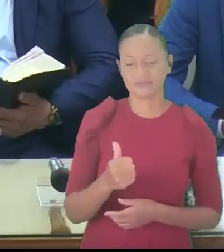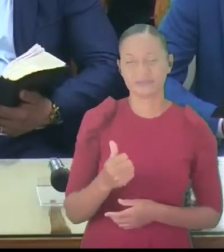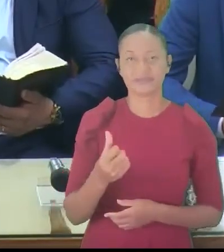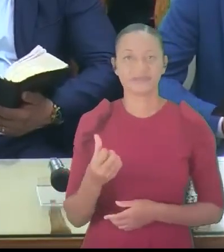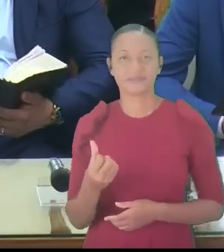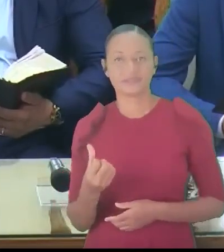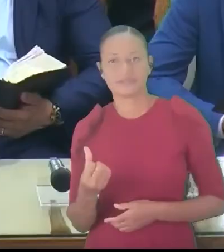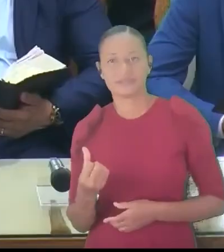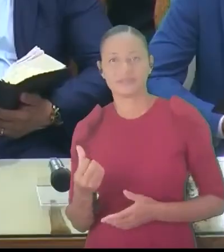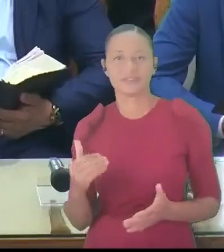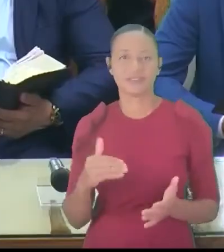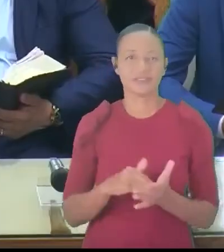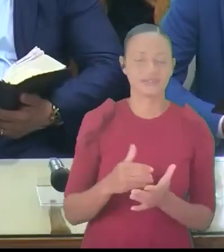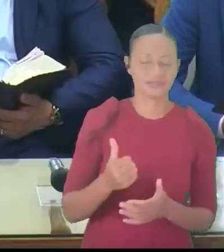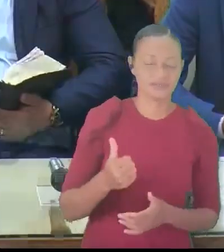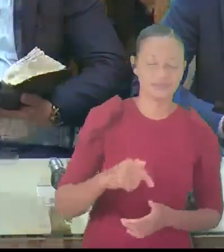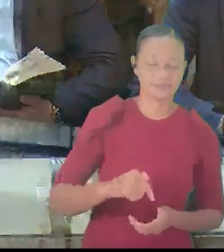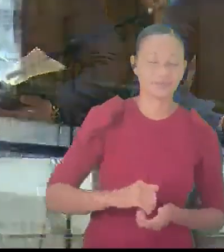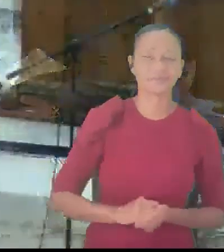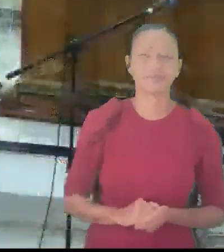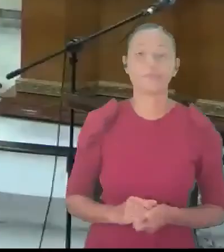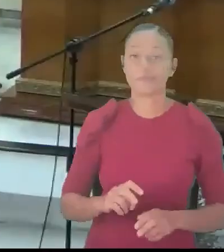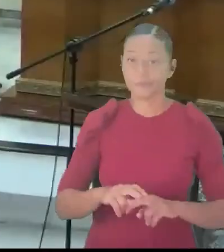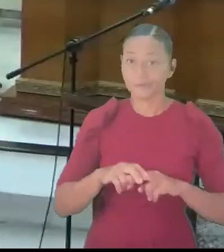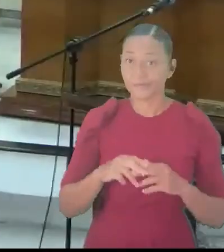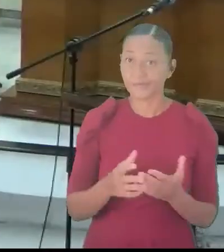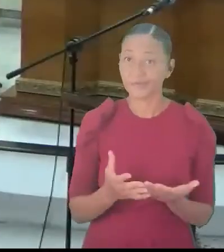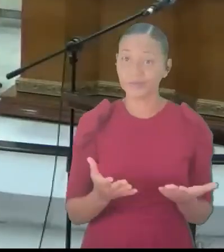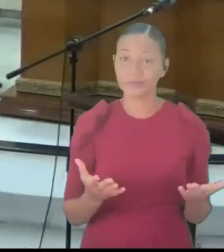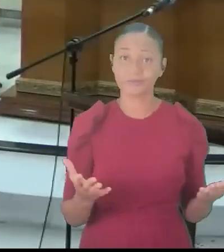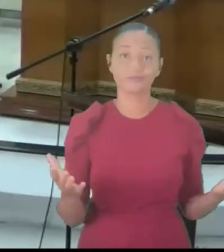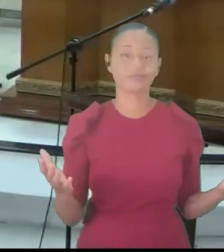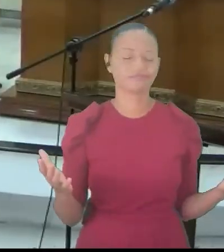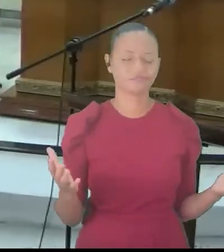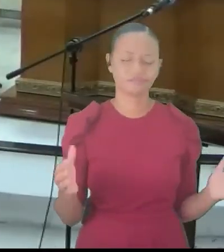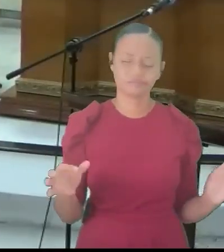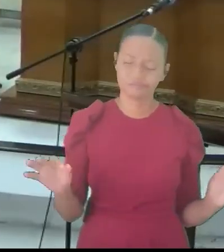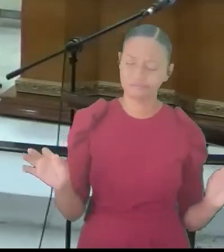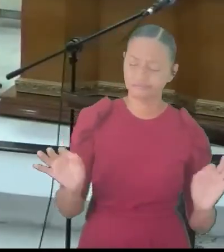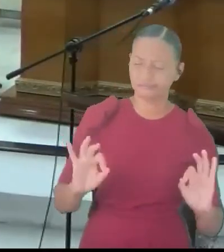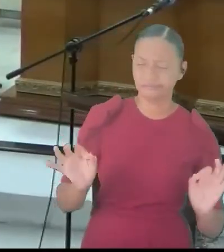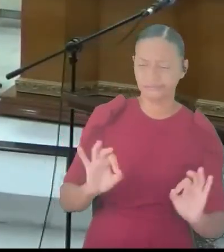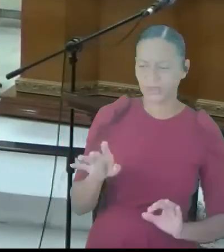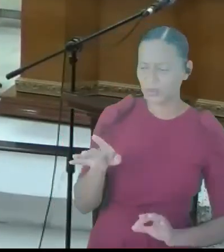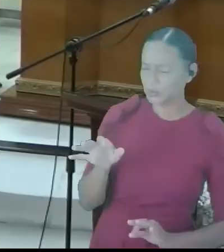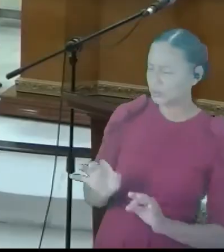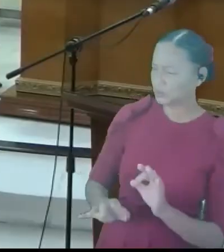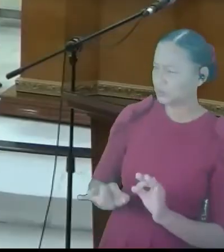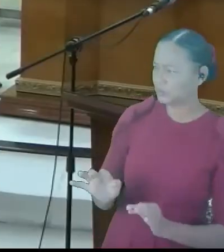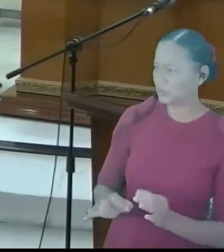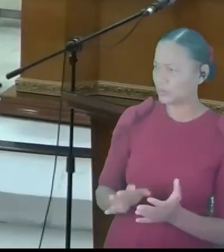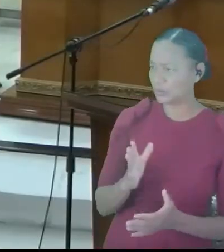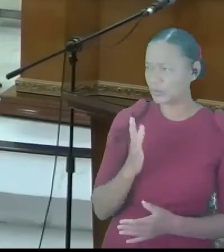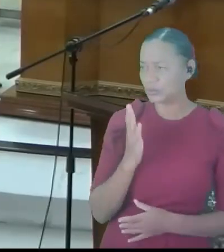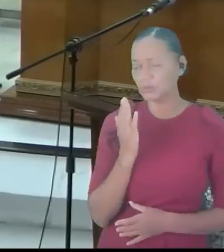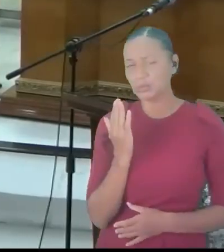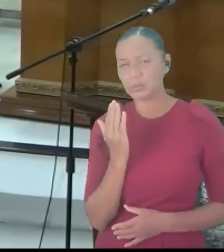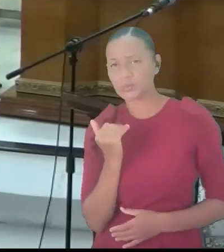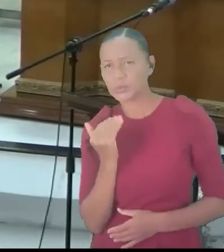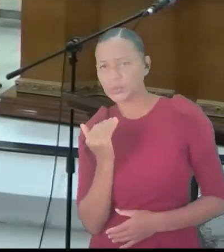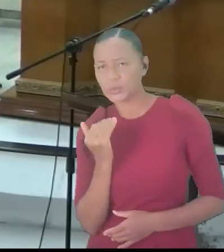16 e 17. Portanto, ninguém vos julgue pelo comer, ou